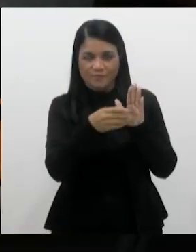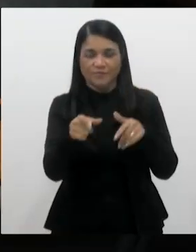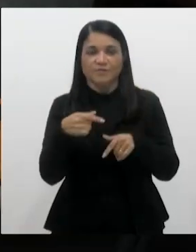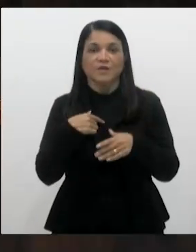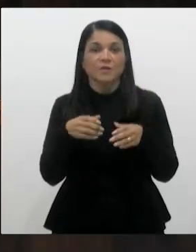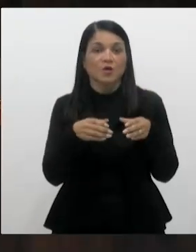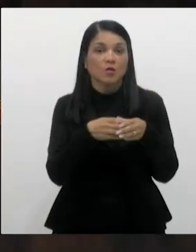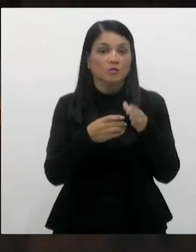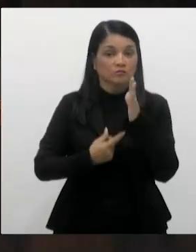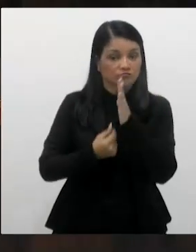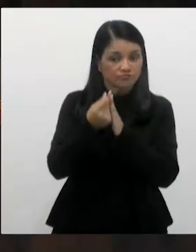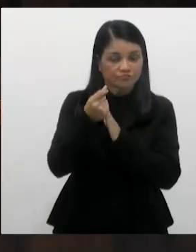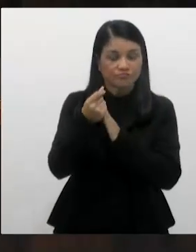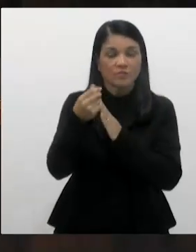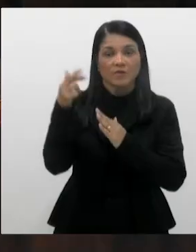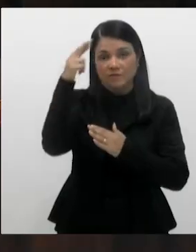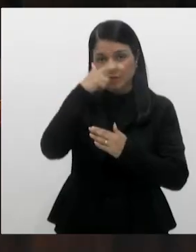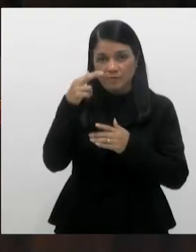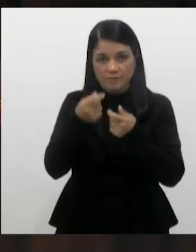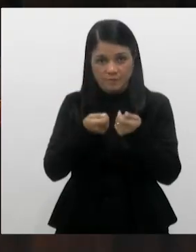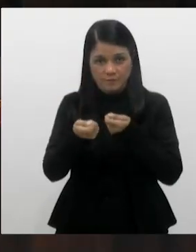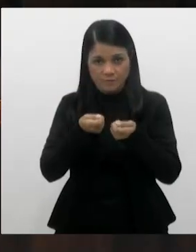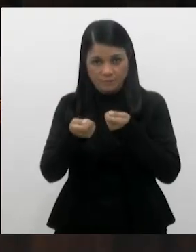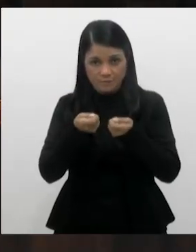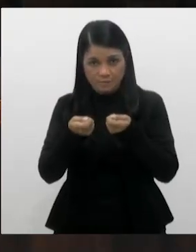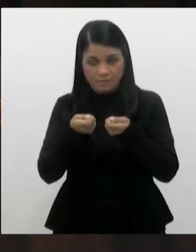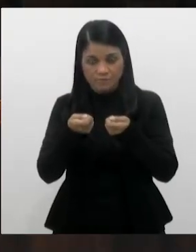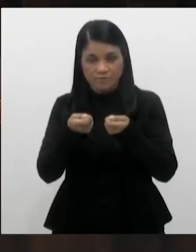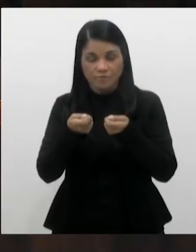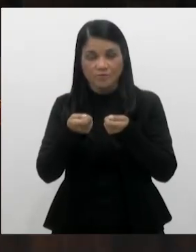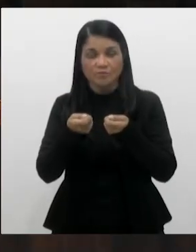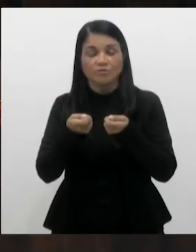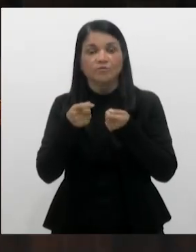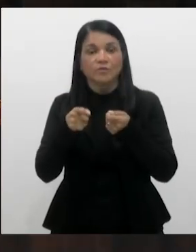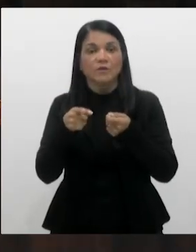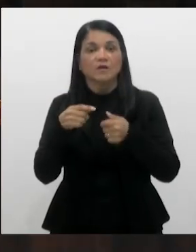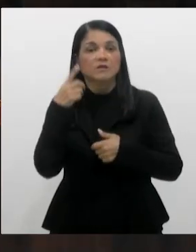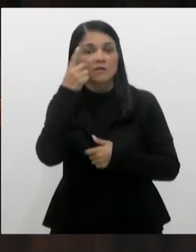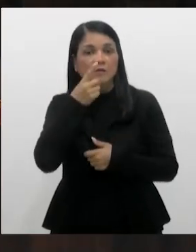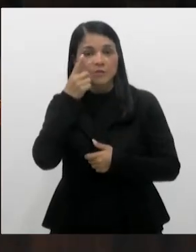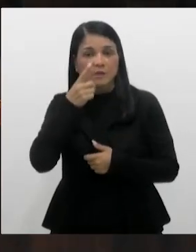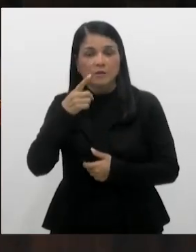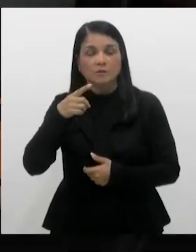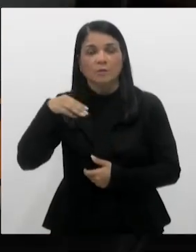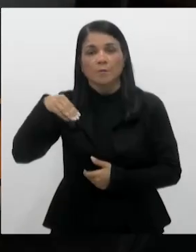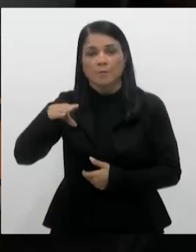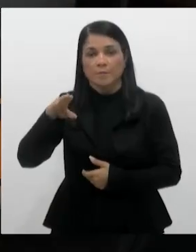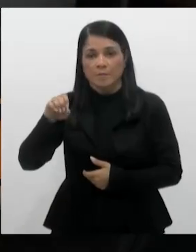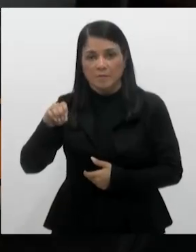de Orçamento, Finanças, Fiscalização Financeira e Controle, deputado Carlos Macedo.